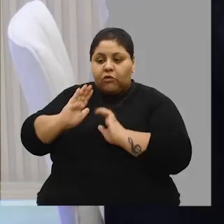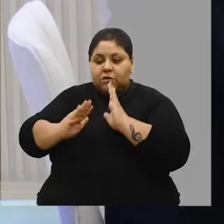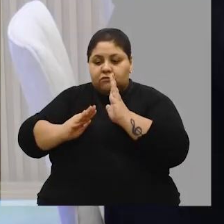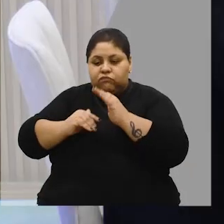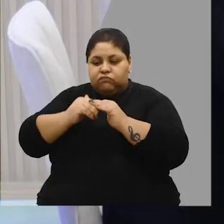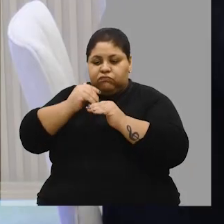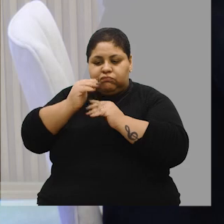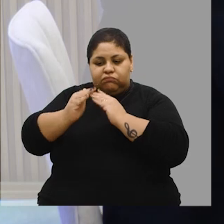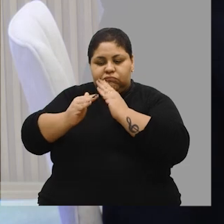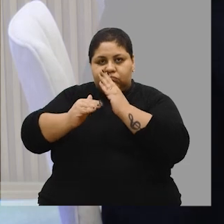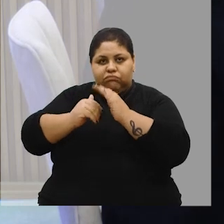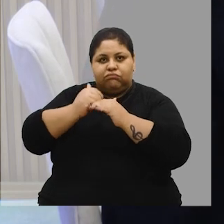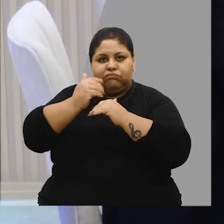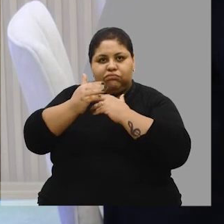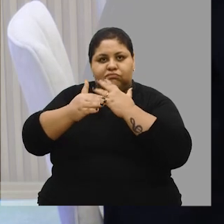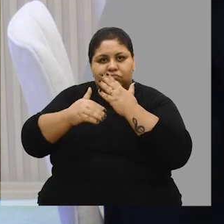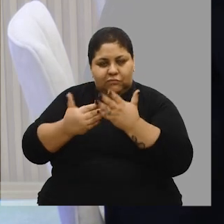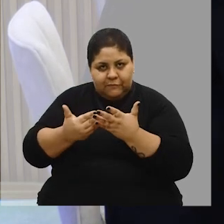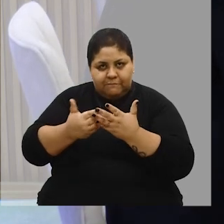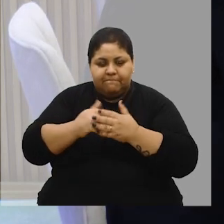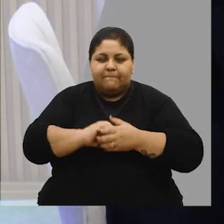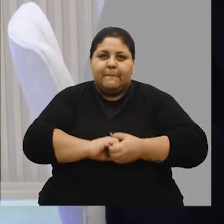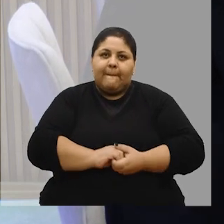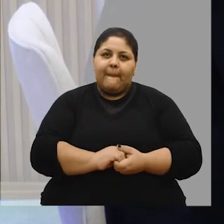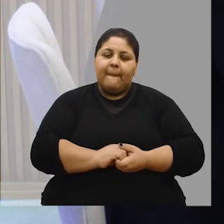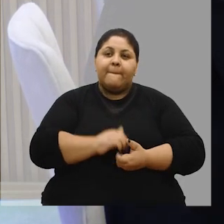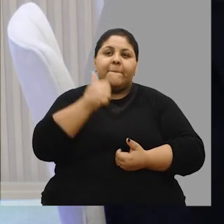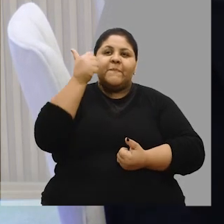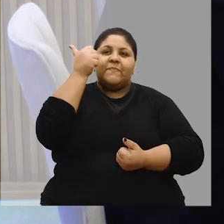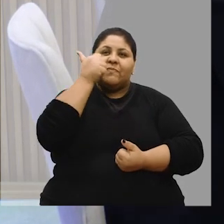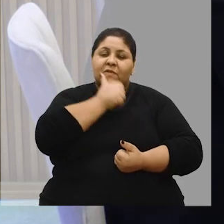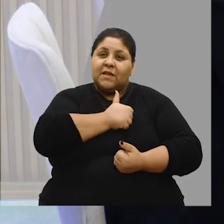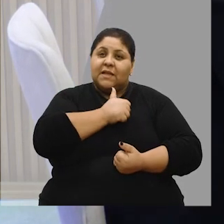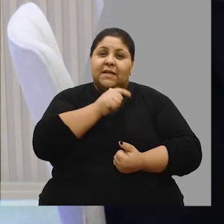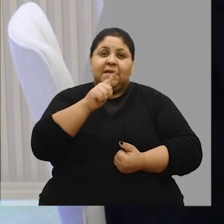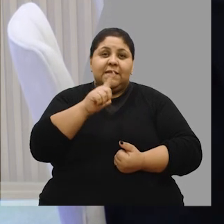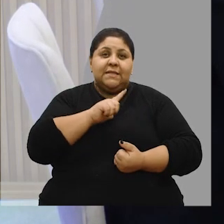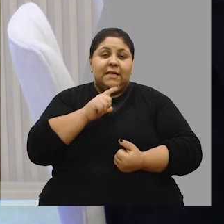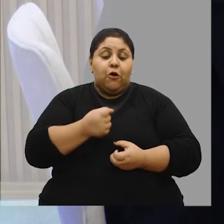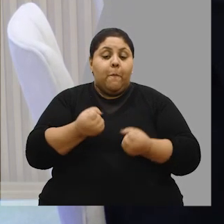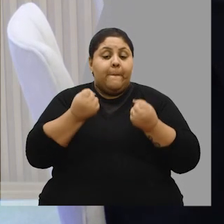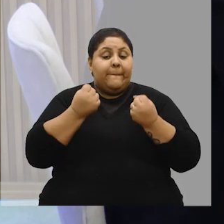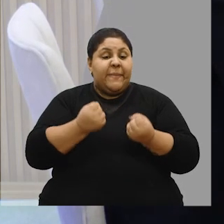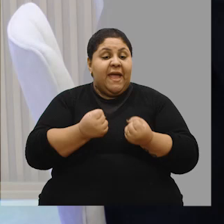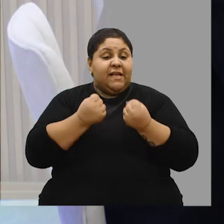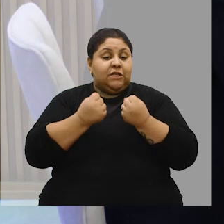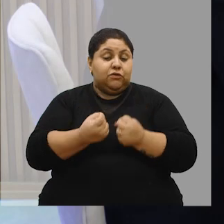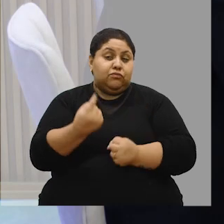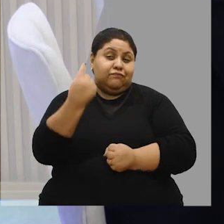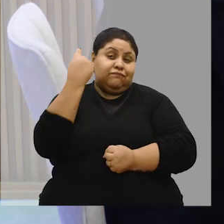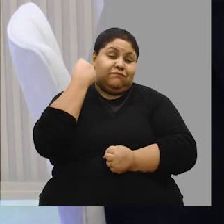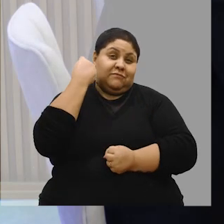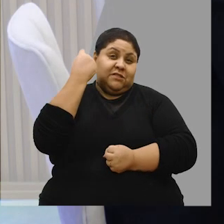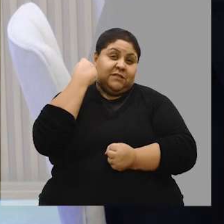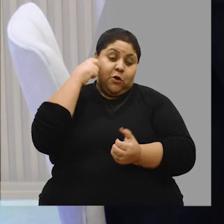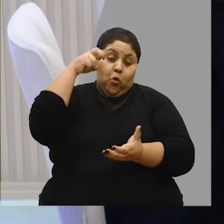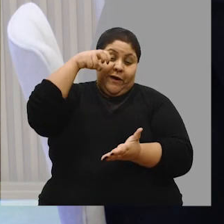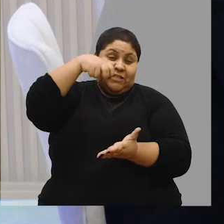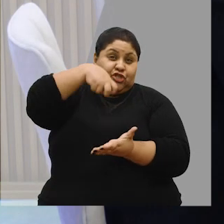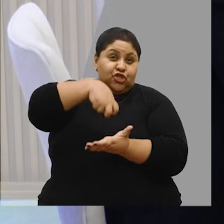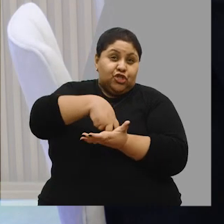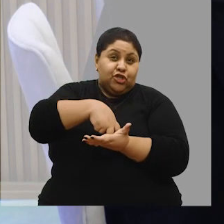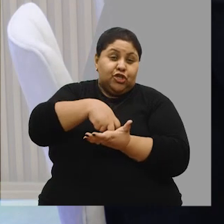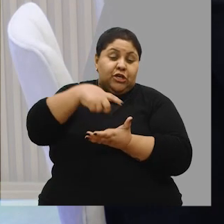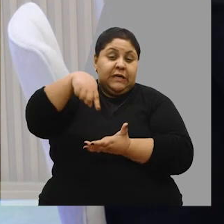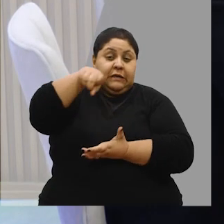vários mas no meio do caminho. Aliás, a mulher vem com um fardo milenar, né? De castigo.